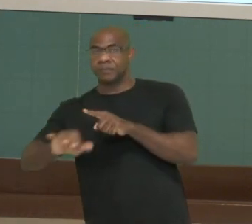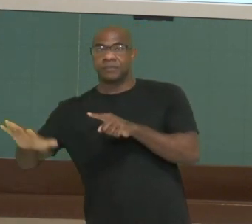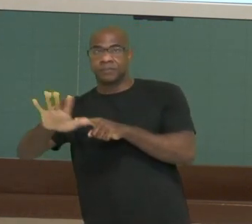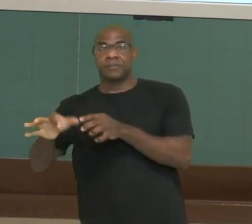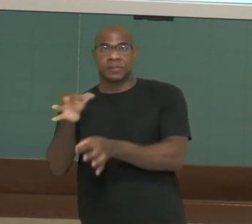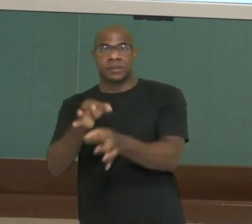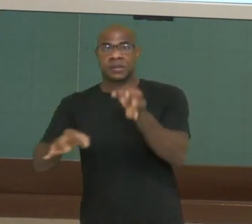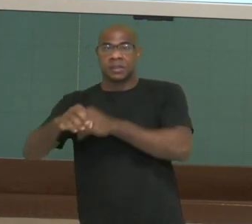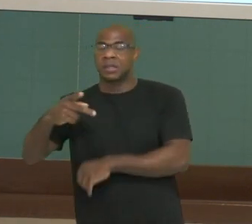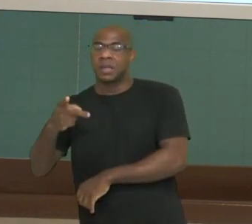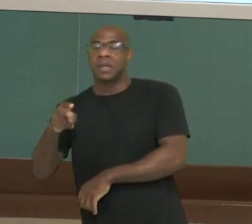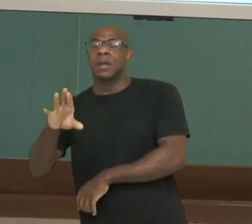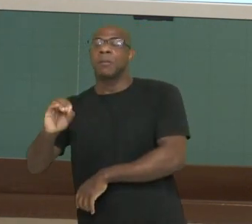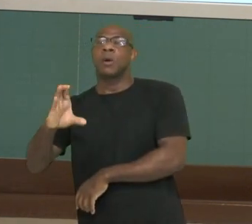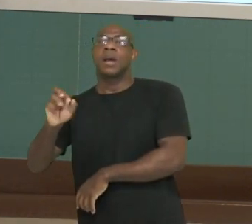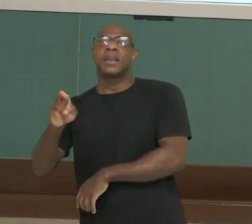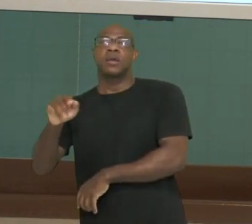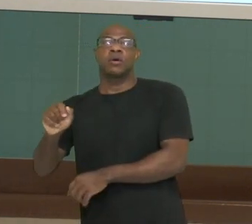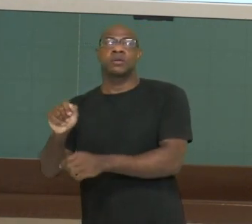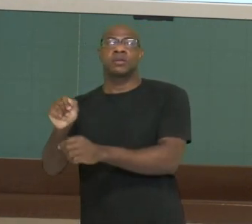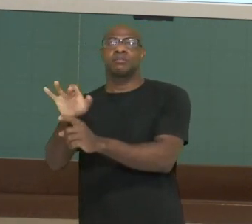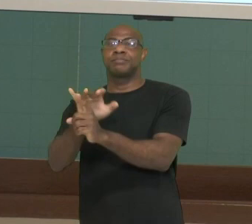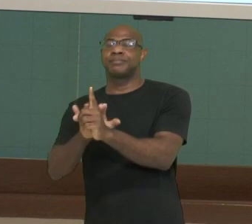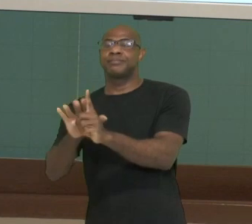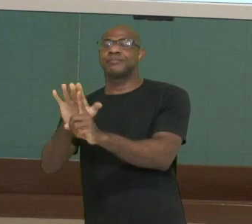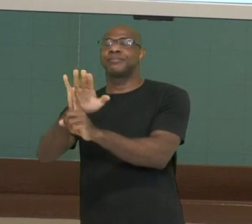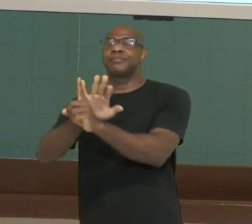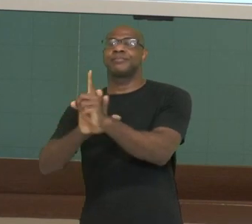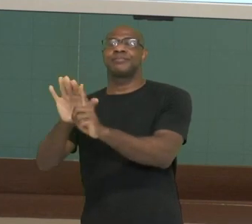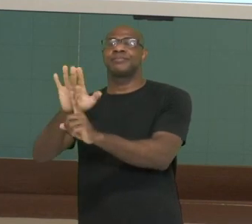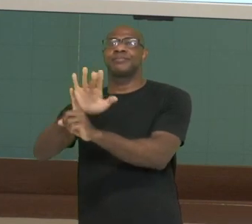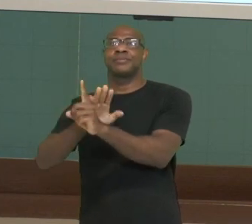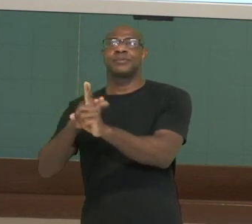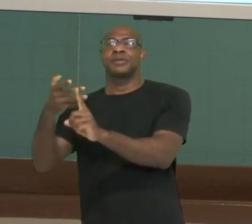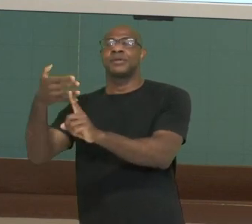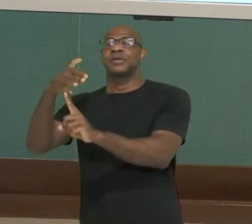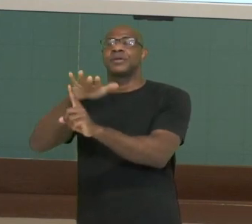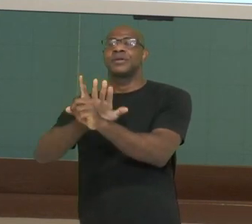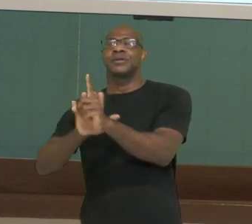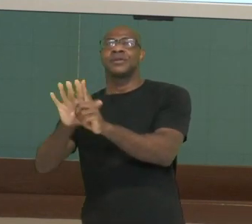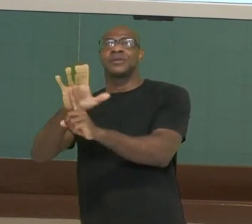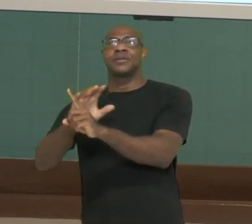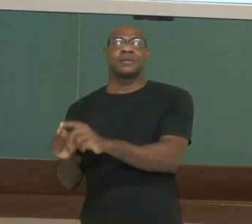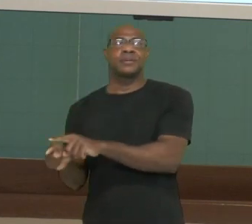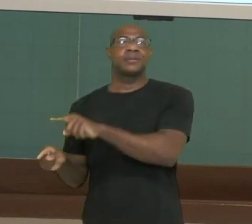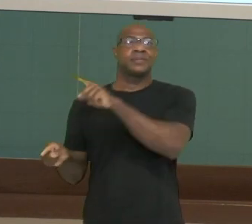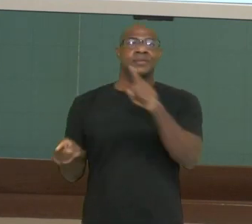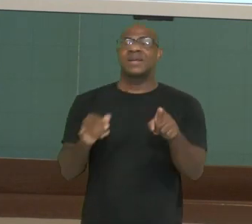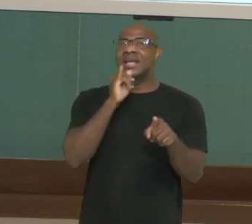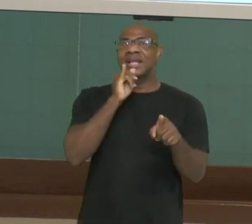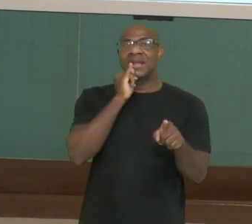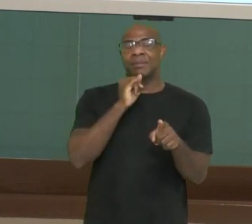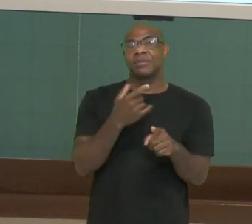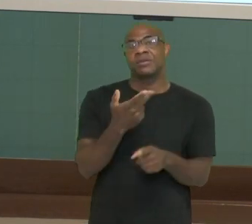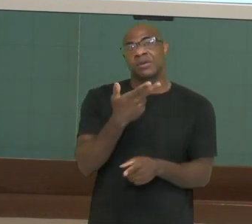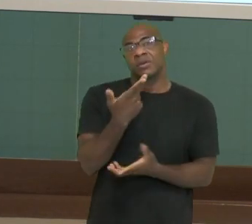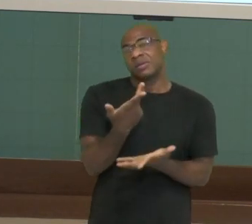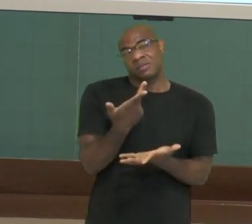célula procarionte e o exemplo de um indivíduo que tem célula procarionte, que são